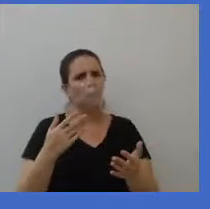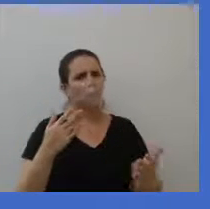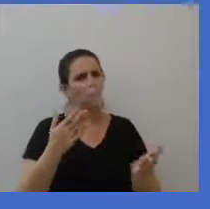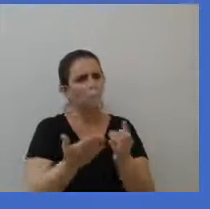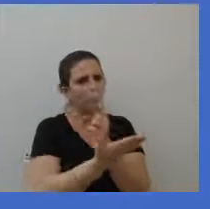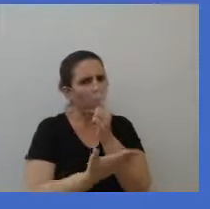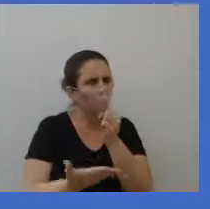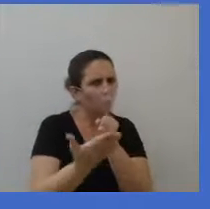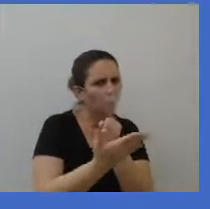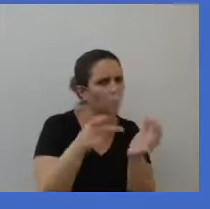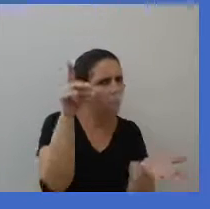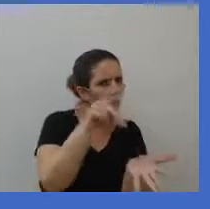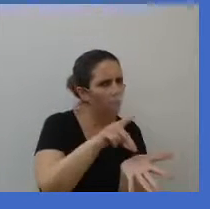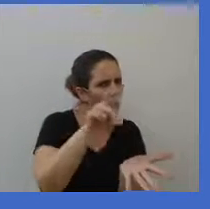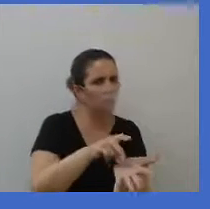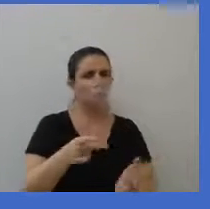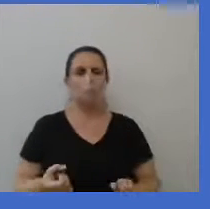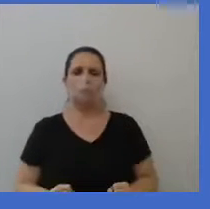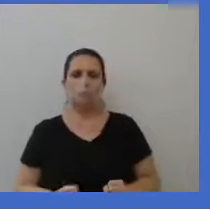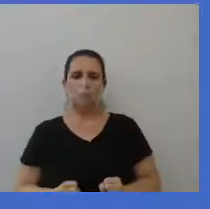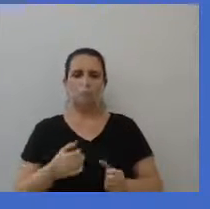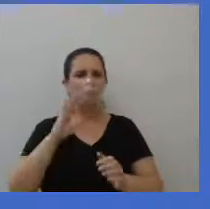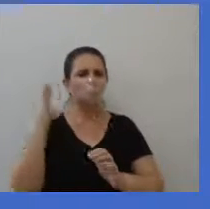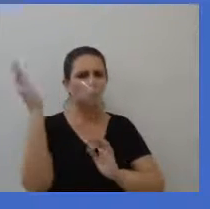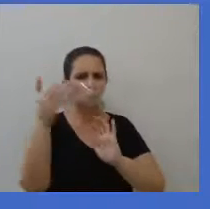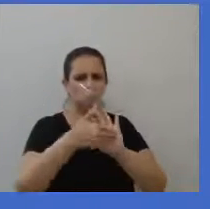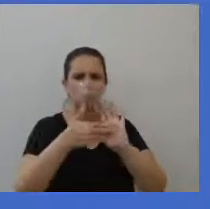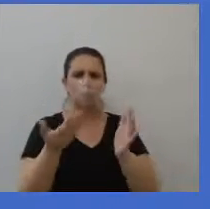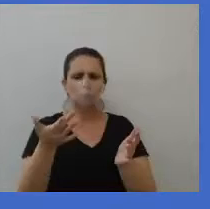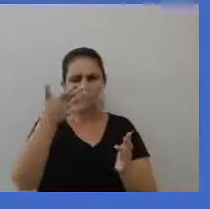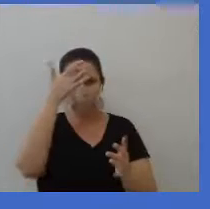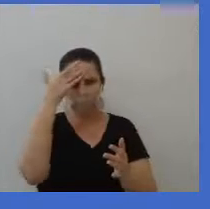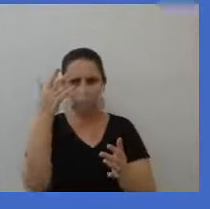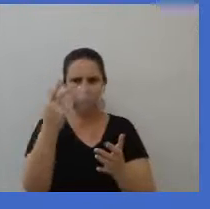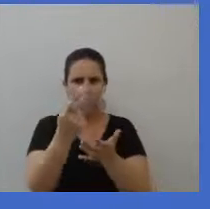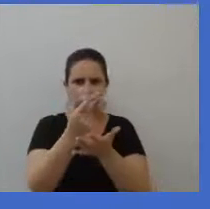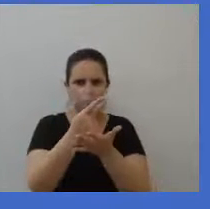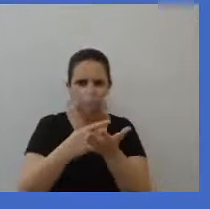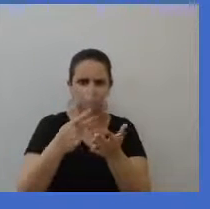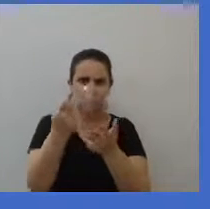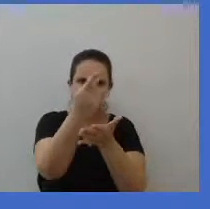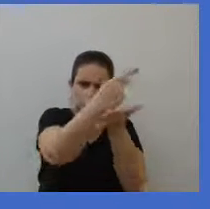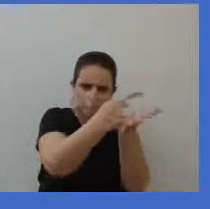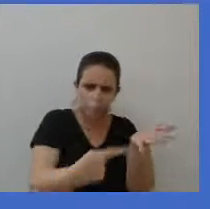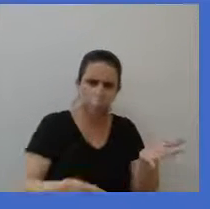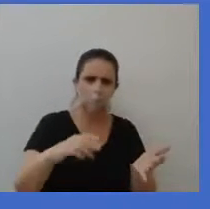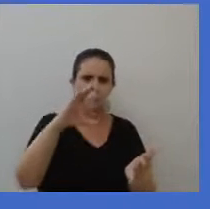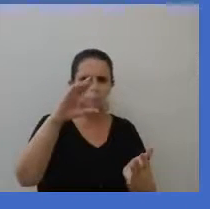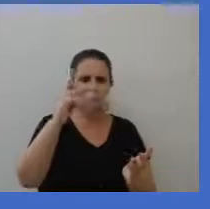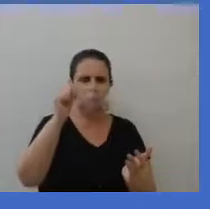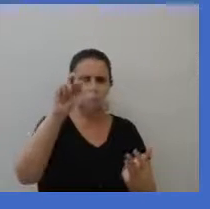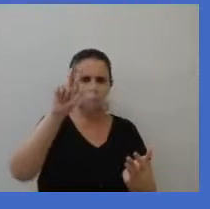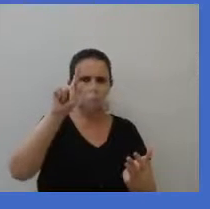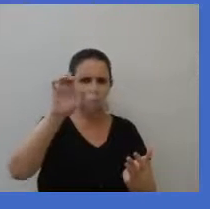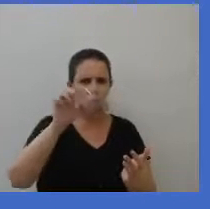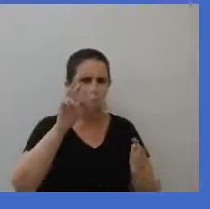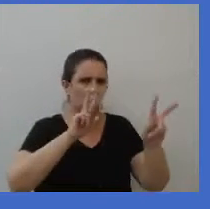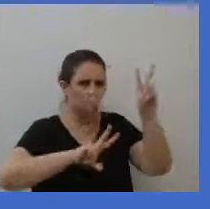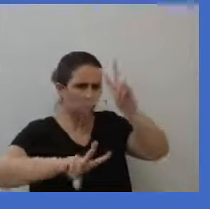muita coisa boa. É óbvio que tem muita coisa boa, mas também tem muito exagero, tem muita omissão, tem